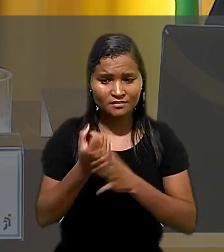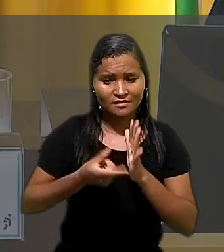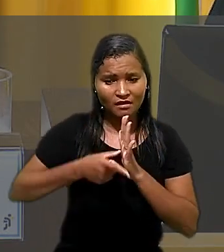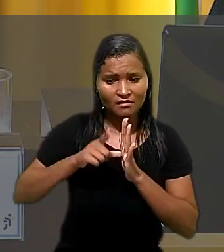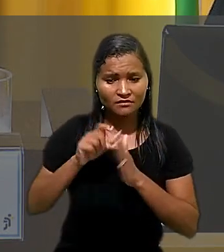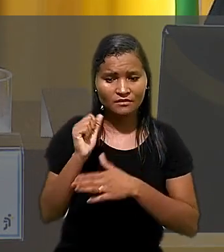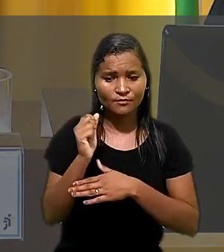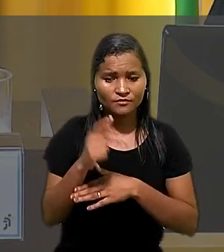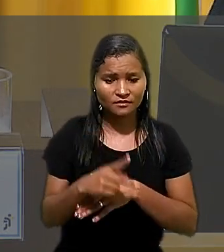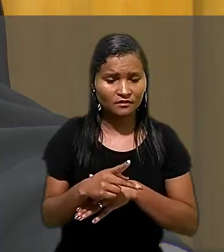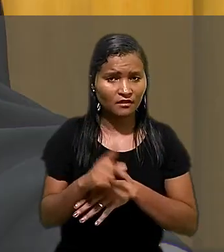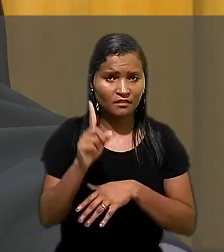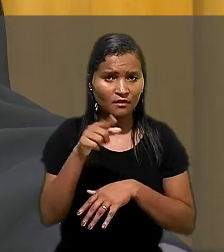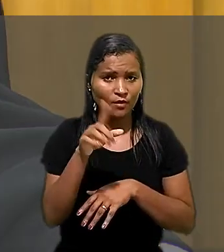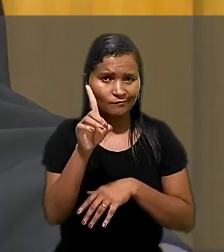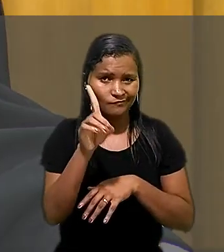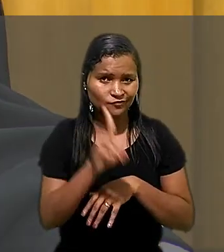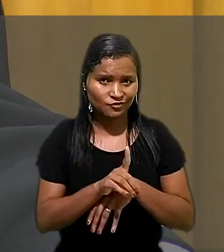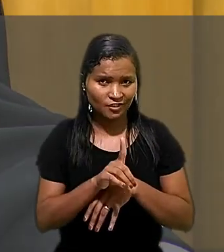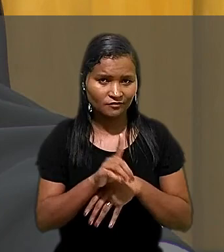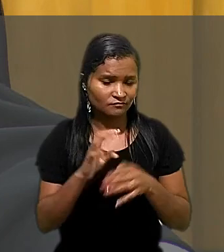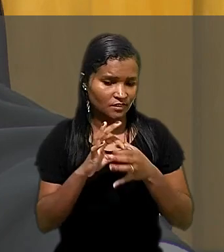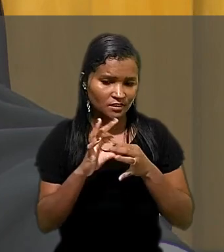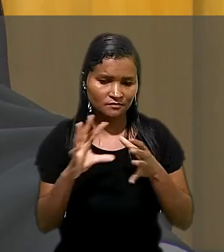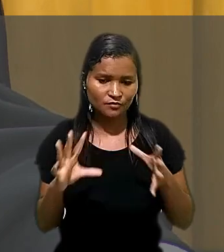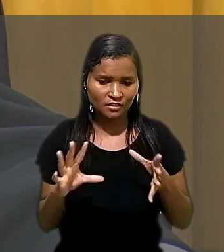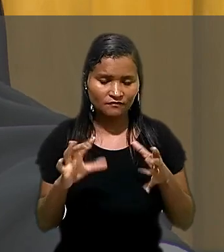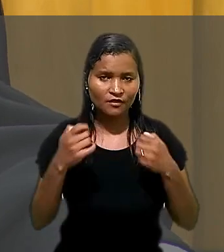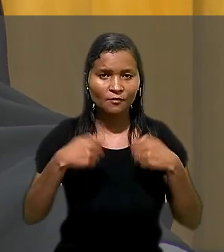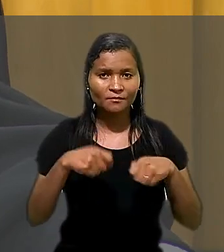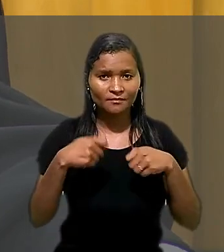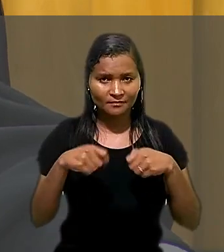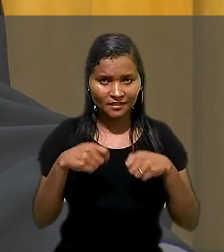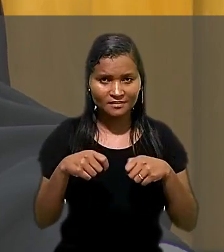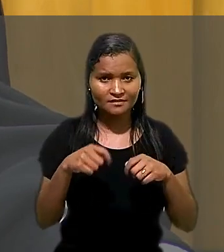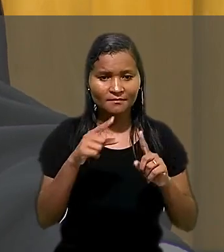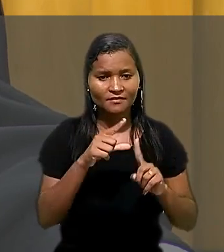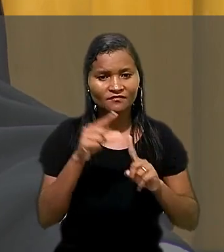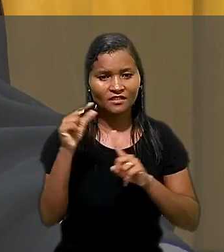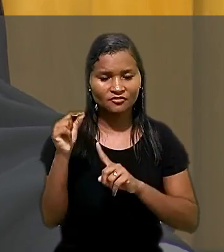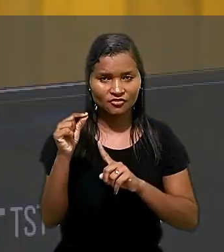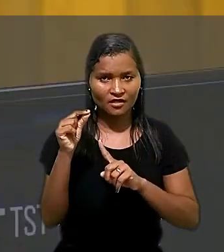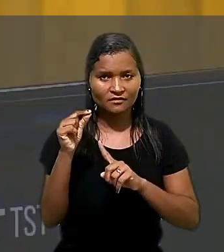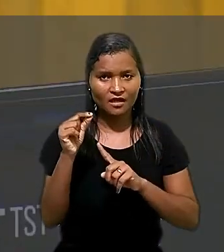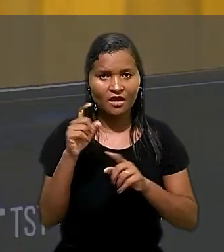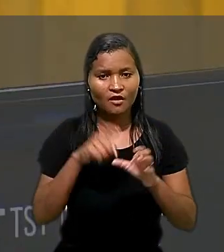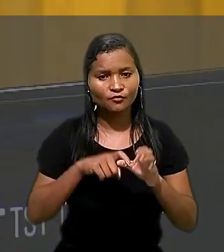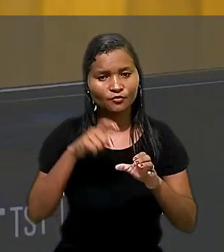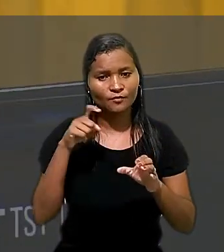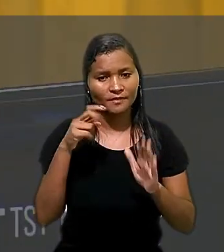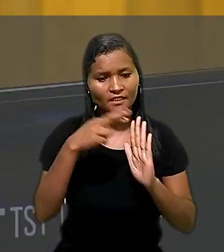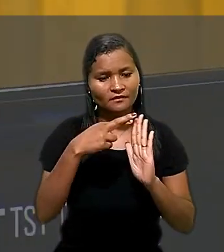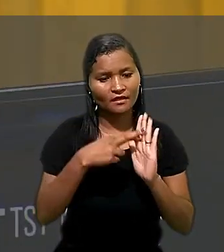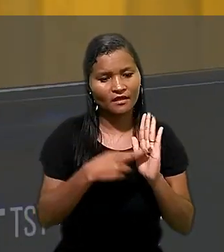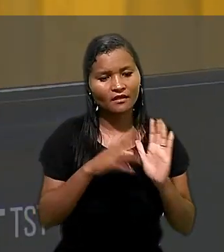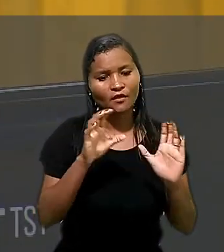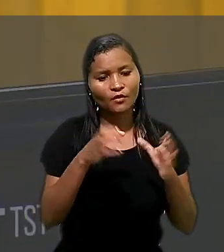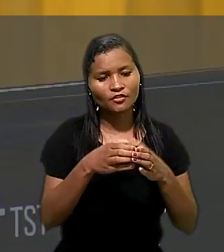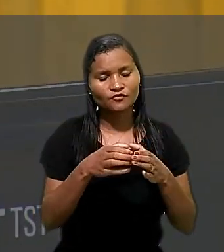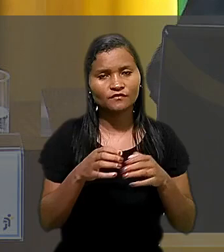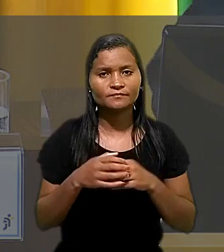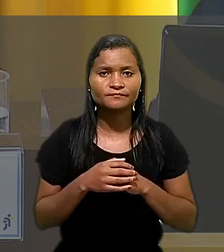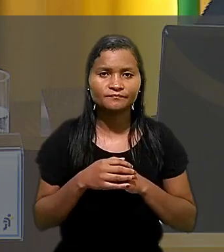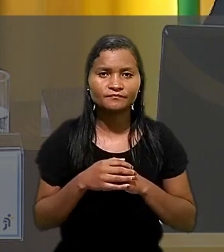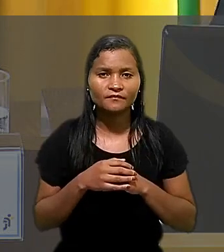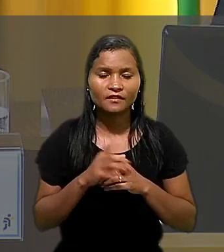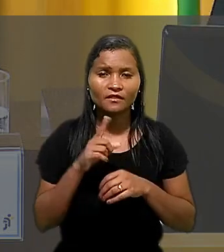estabilidade pré-aposentadoria não é um direito indisponível, deve ser privilegiada a autonomia da norma